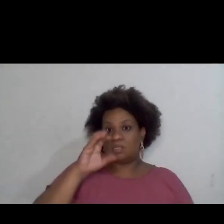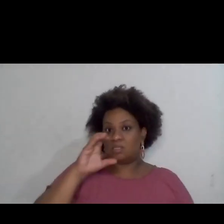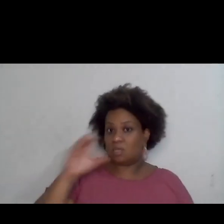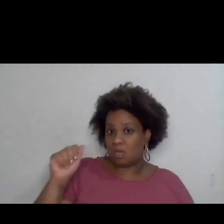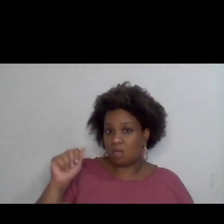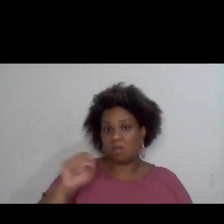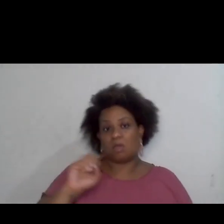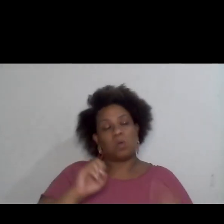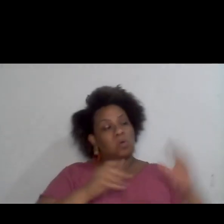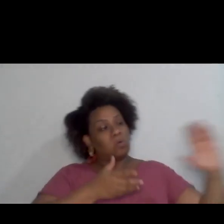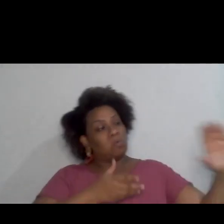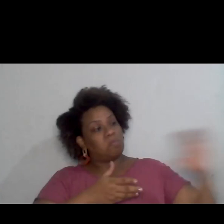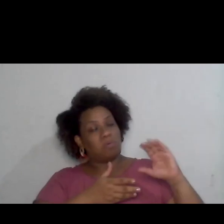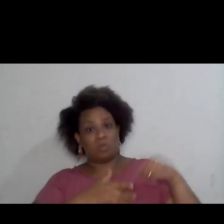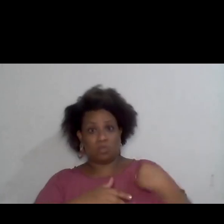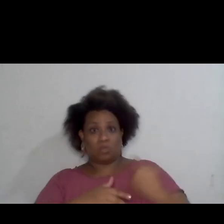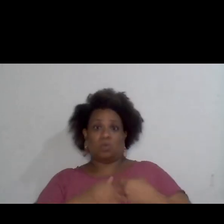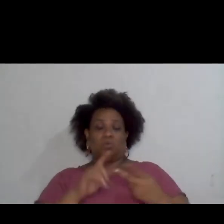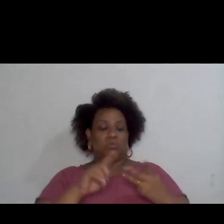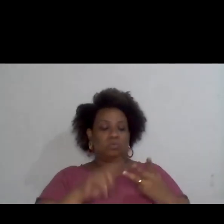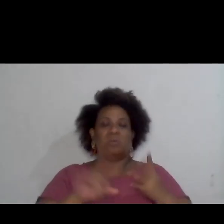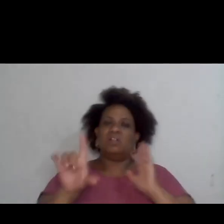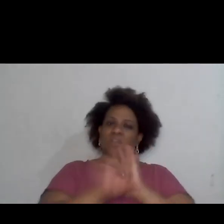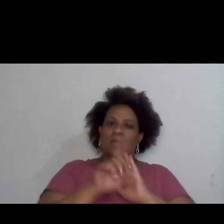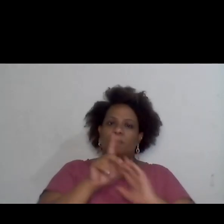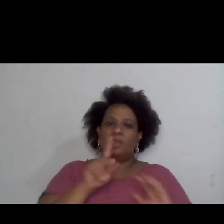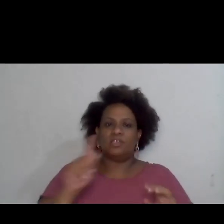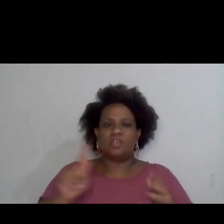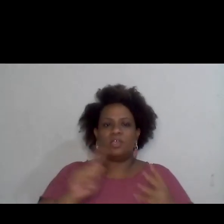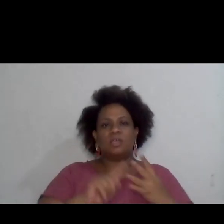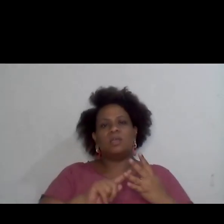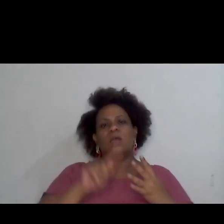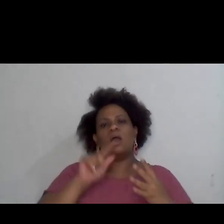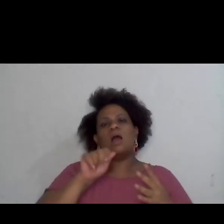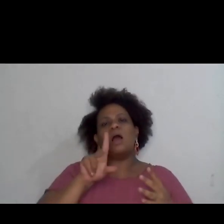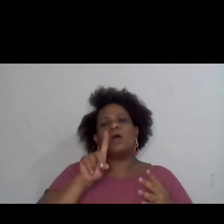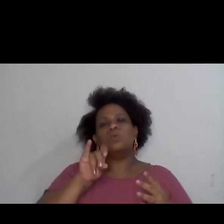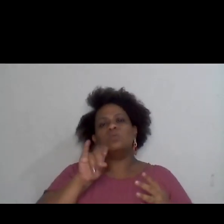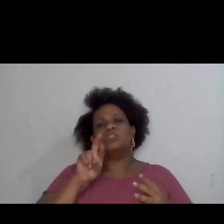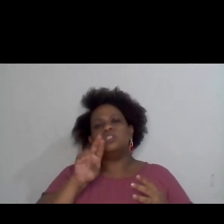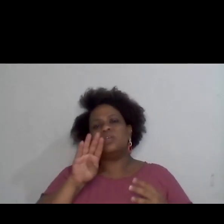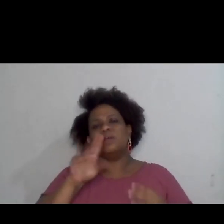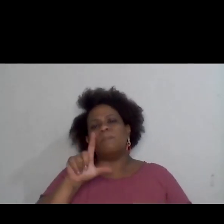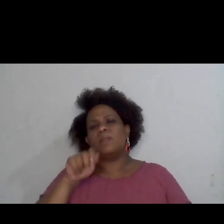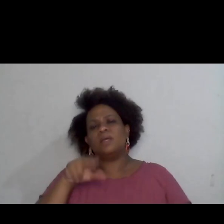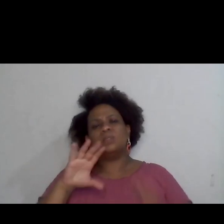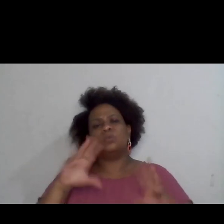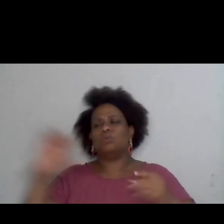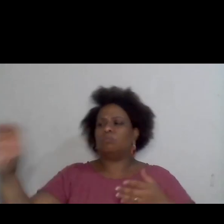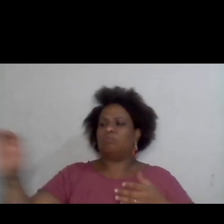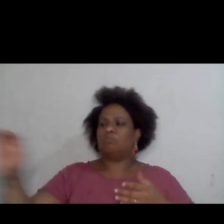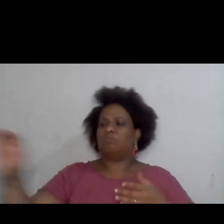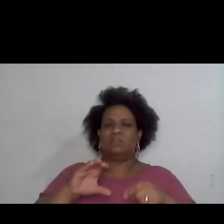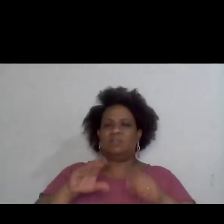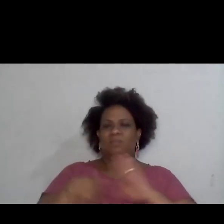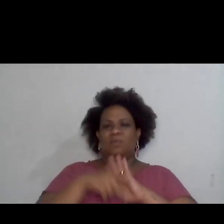orçamento nosso, sejam as leis, Paulo Gustavo, Aldir Blanc, tudo isso vai ser recurso para o setor. Tudo isso vai